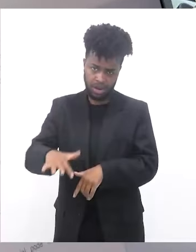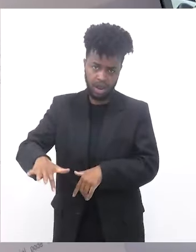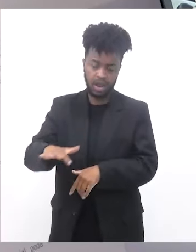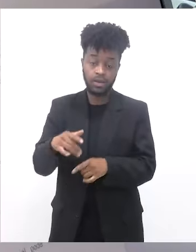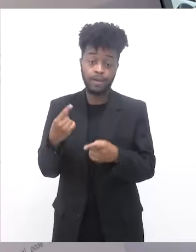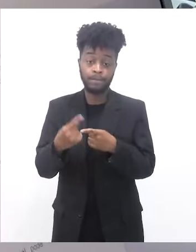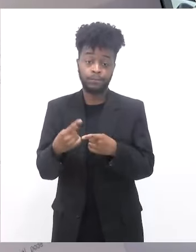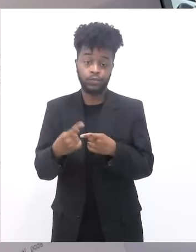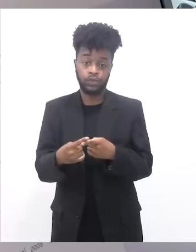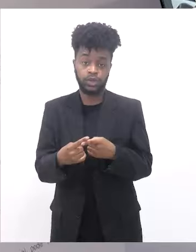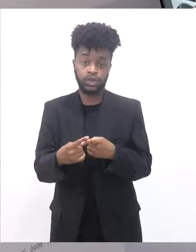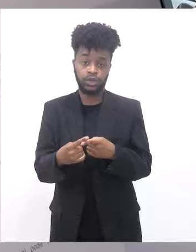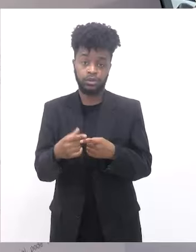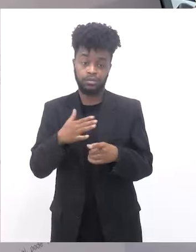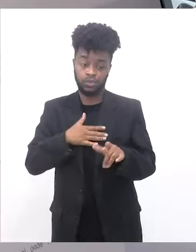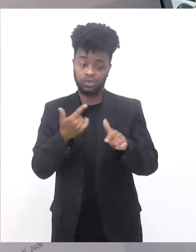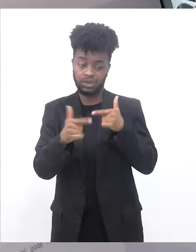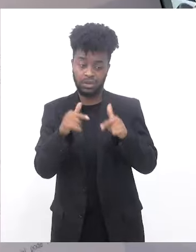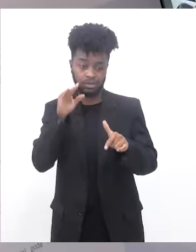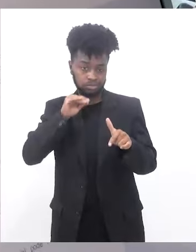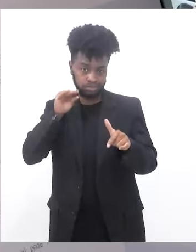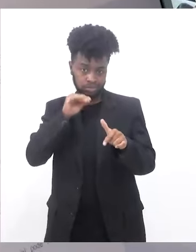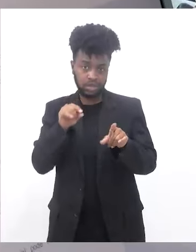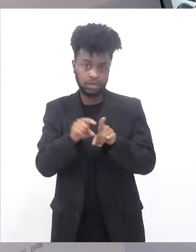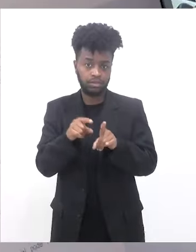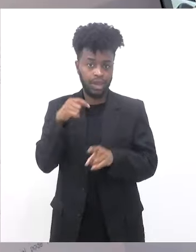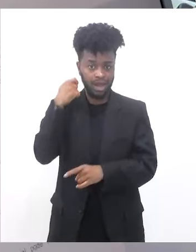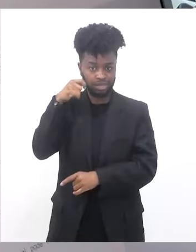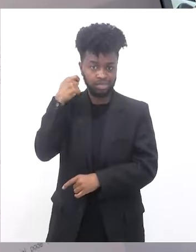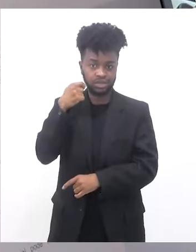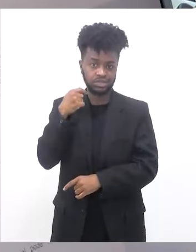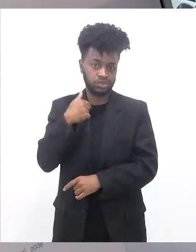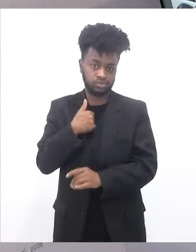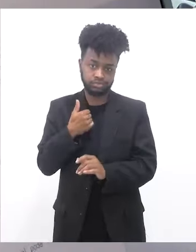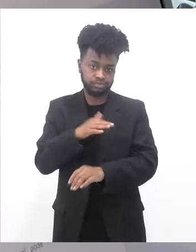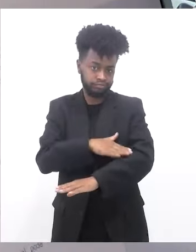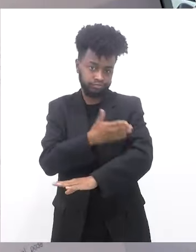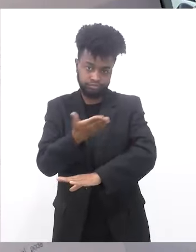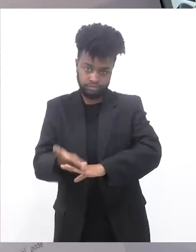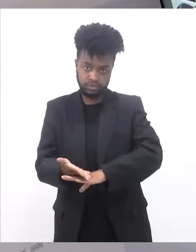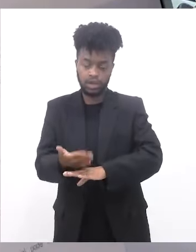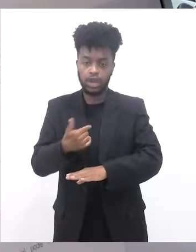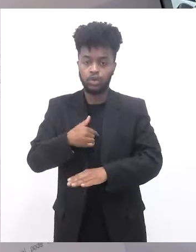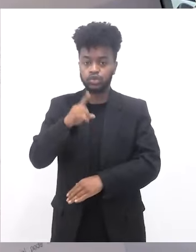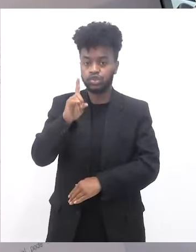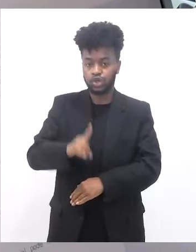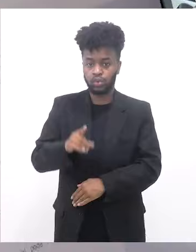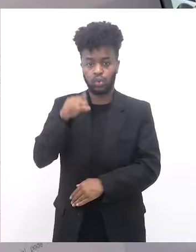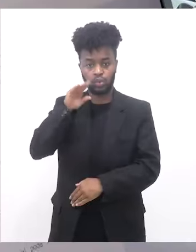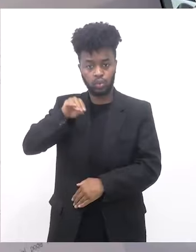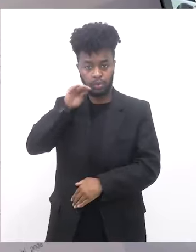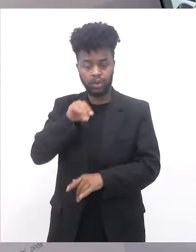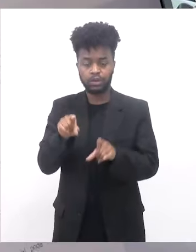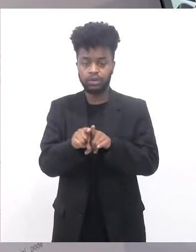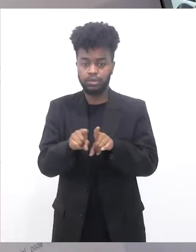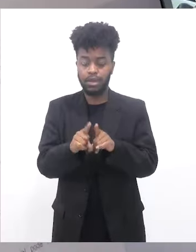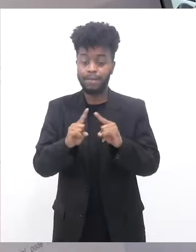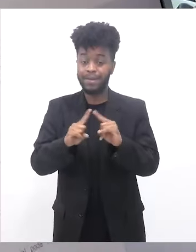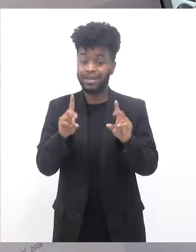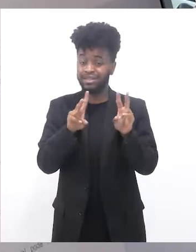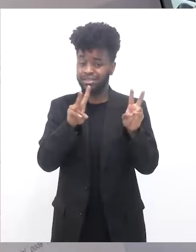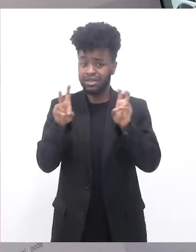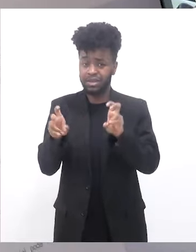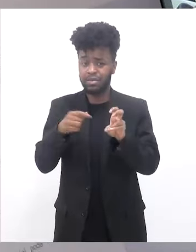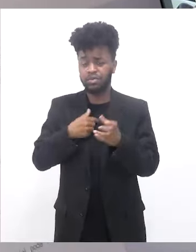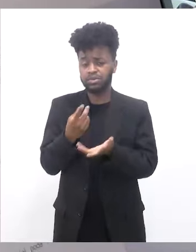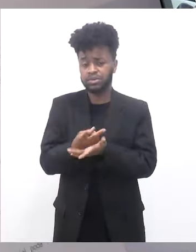porque o trabalho como dubladora e atriz toma todo o meu tempo, né? Eu sou diretora de dublagem também, mas é um tema que eu